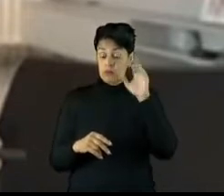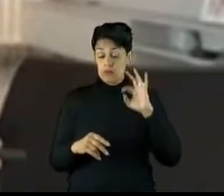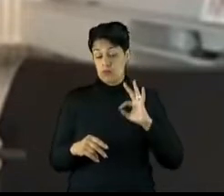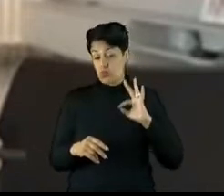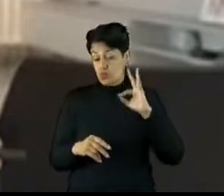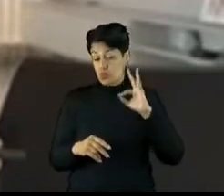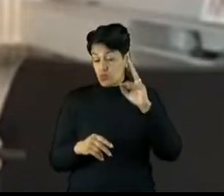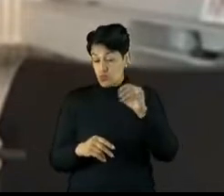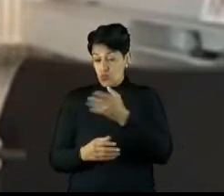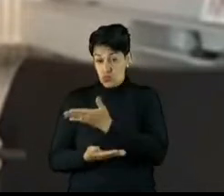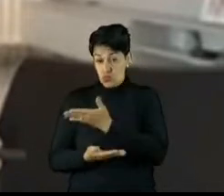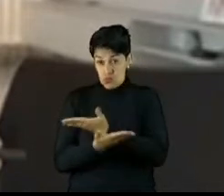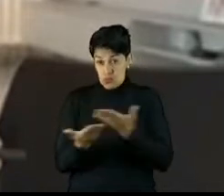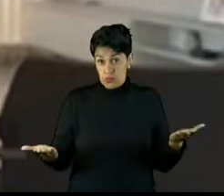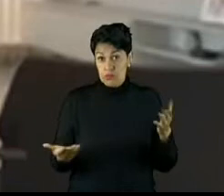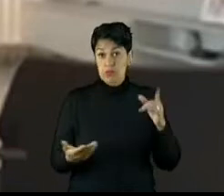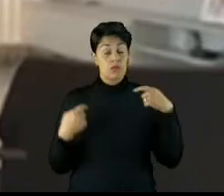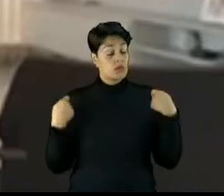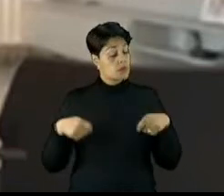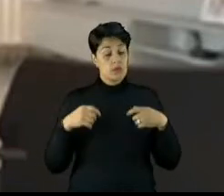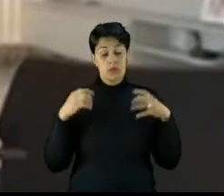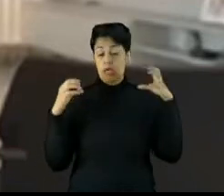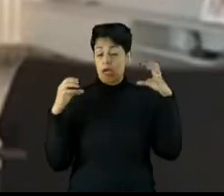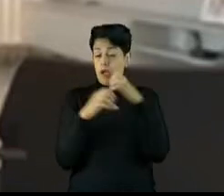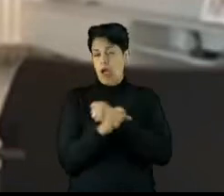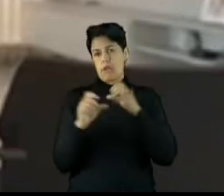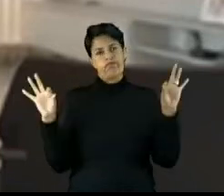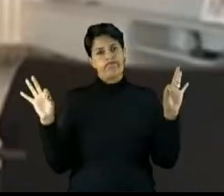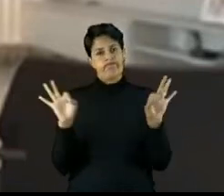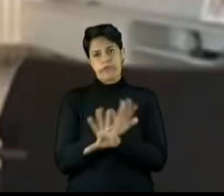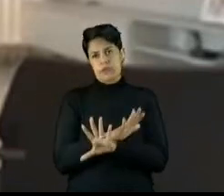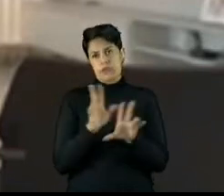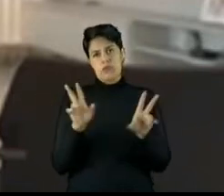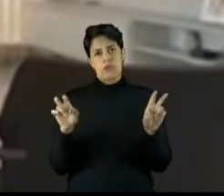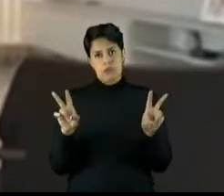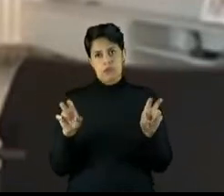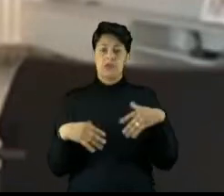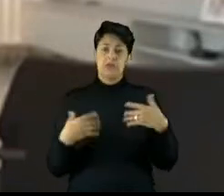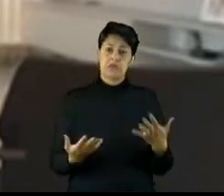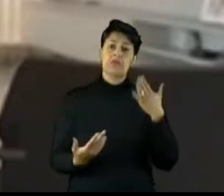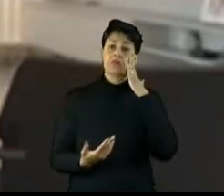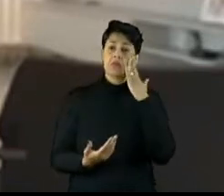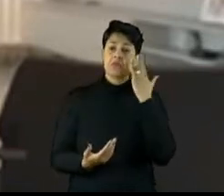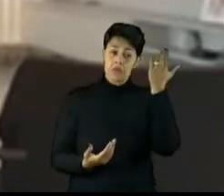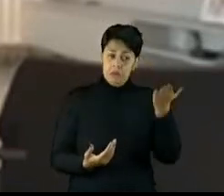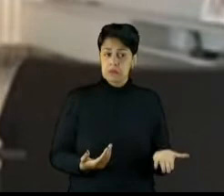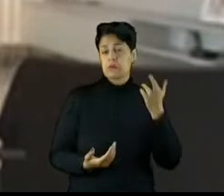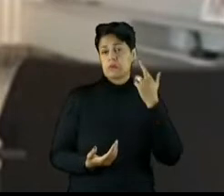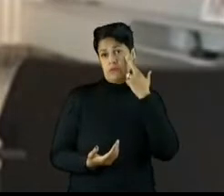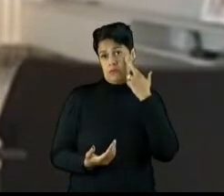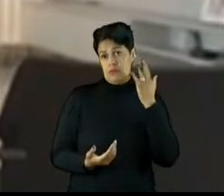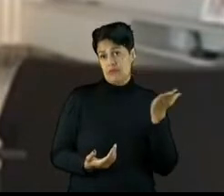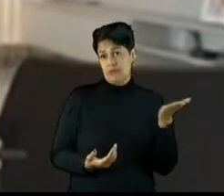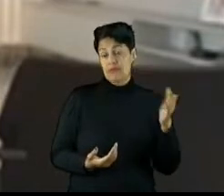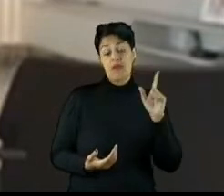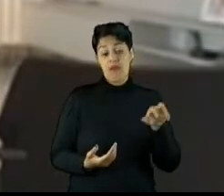nós sabemos que, às vezes, a documentação chega ao tribunal e são solicitados elementos adicionais,